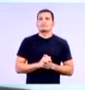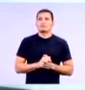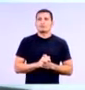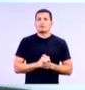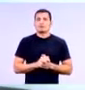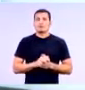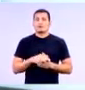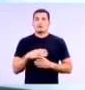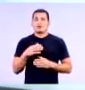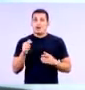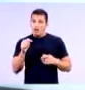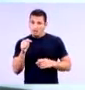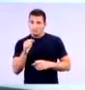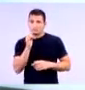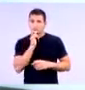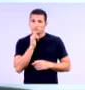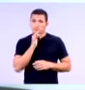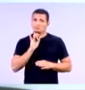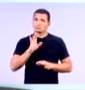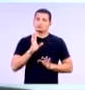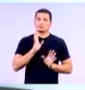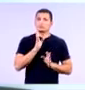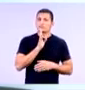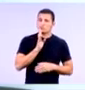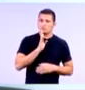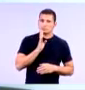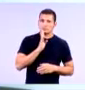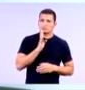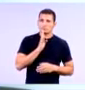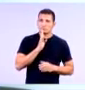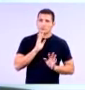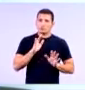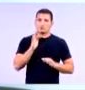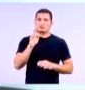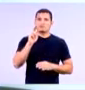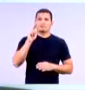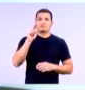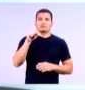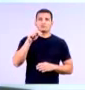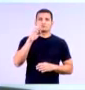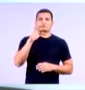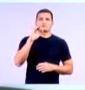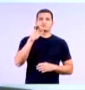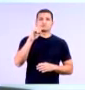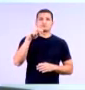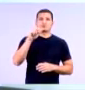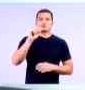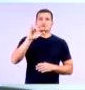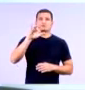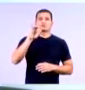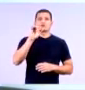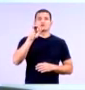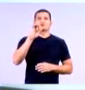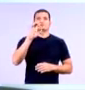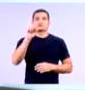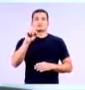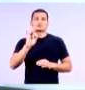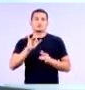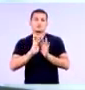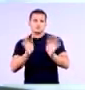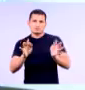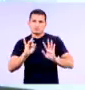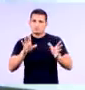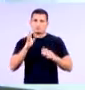nossos exemplos aqui, e apenas para conhecimento também, a gente vai definir funcionalidades bem reduzidas, bem mais simples, apenas para